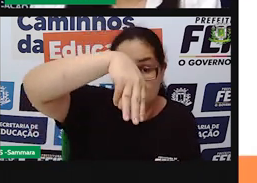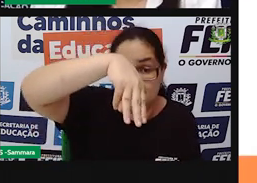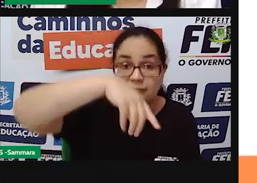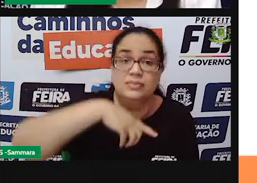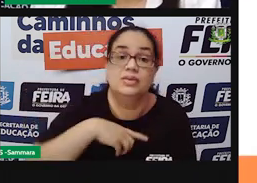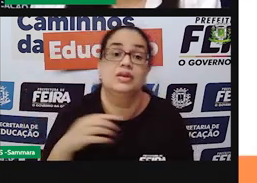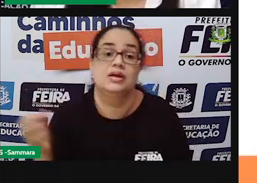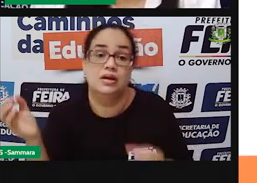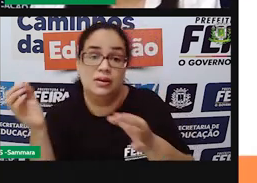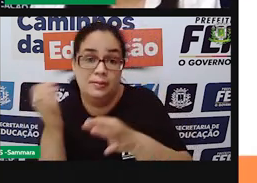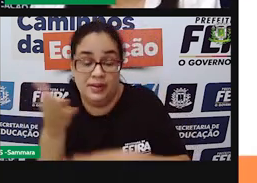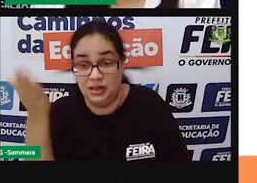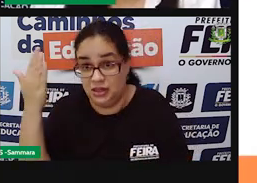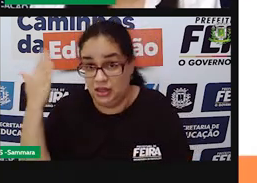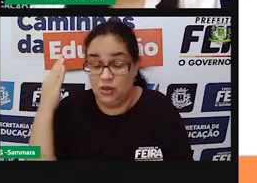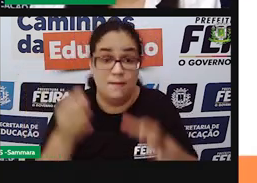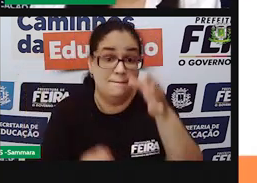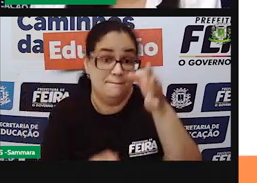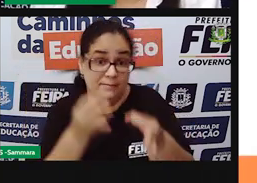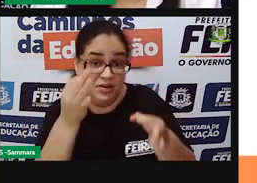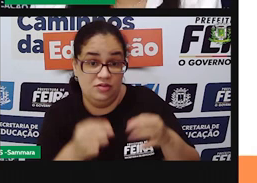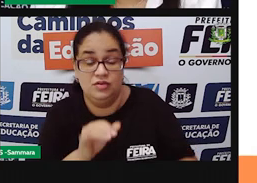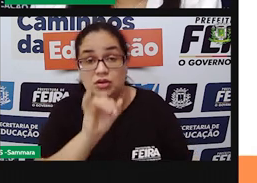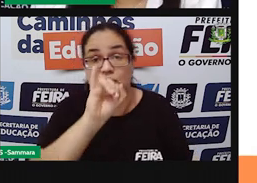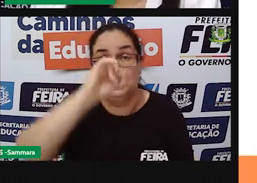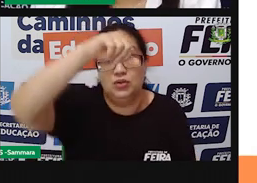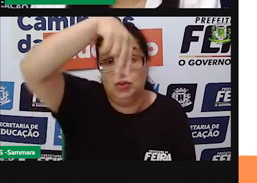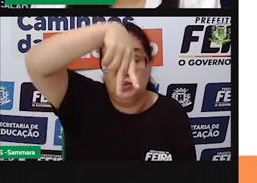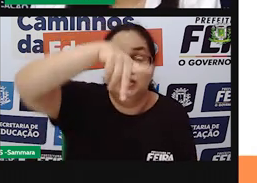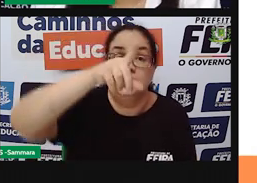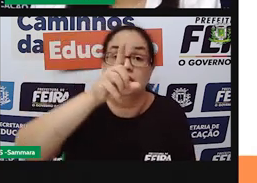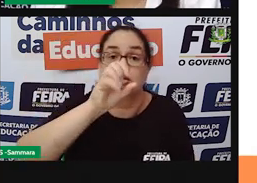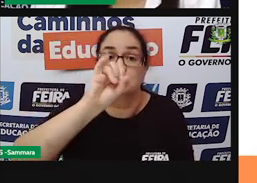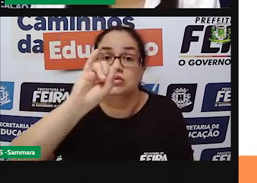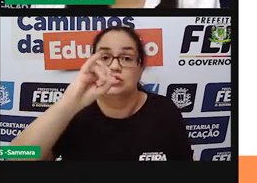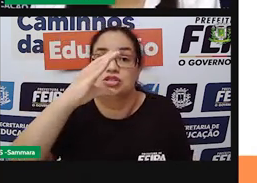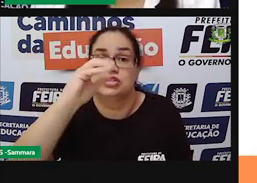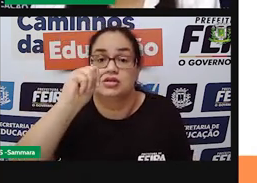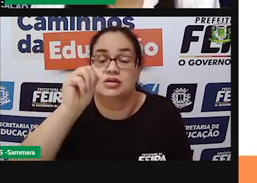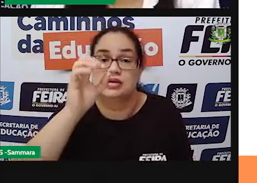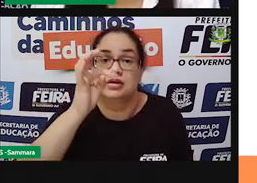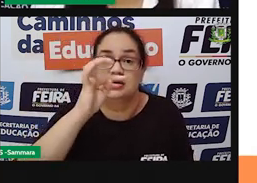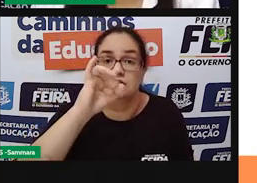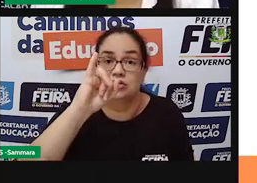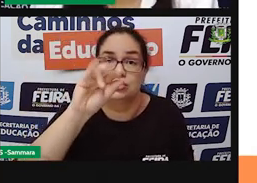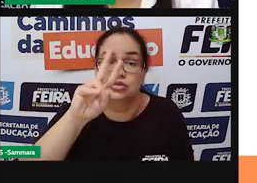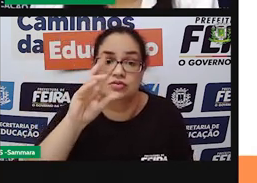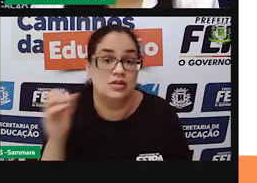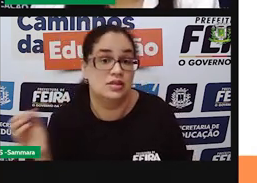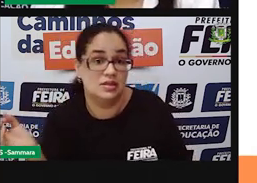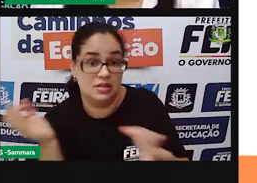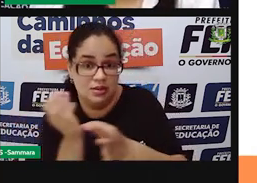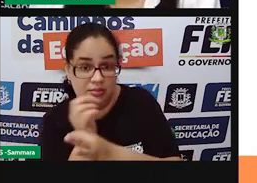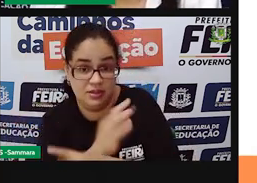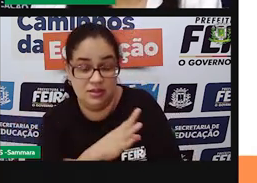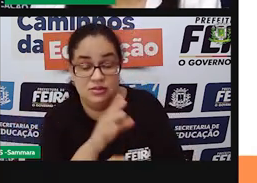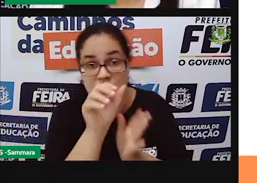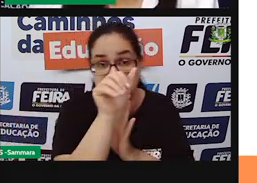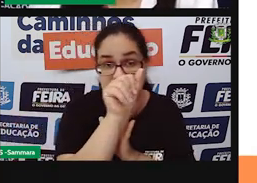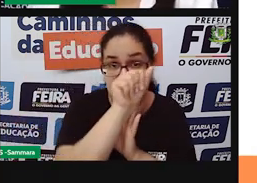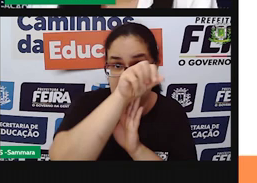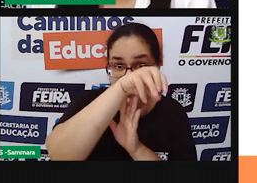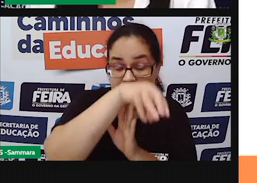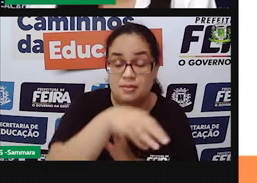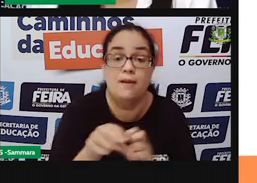indicativo. A gente vê aí, ó, verbos da primeira conjugação, né? Que a gente já viu que são os verbos terminados em AR.